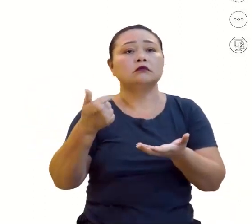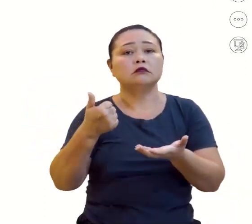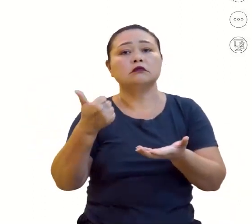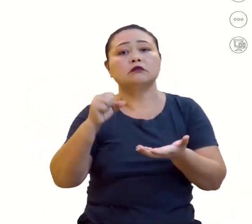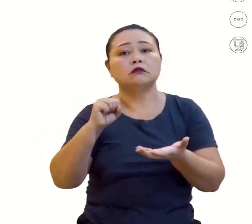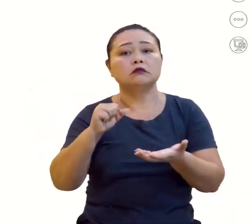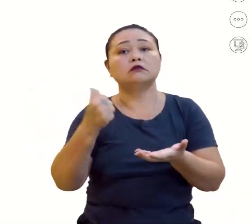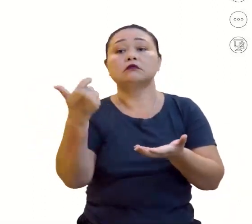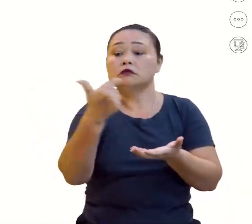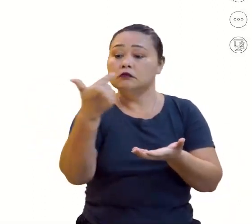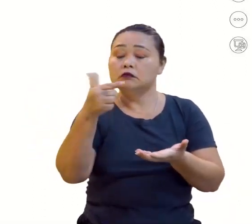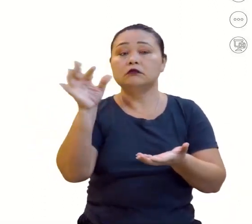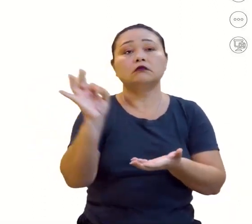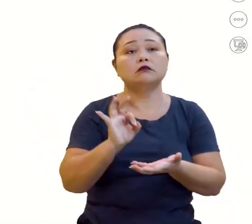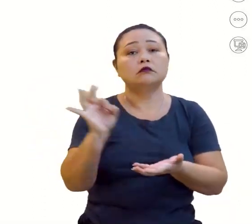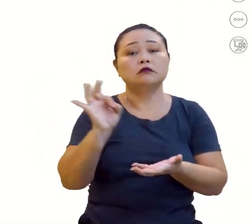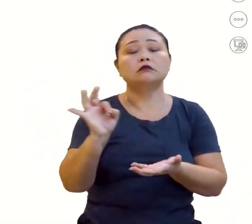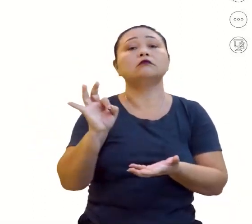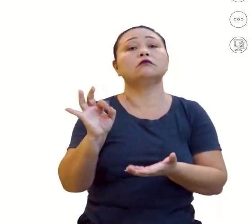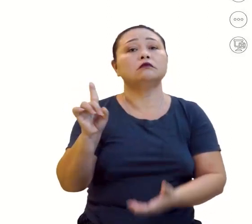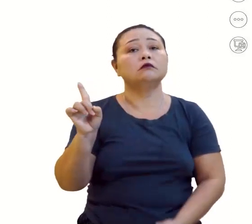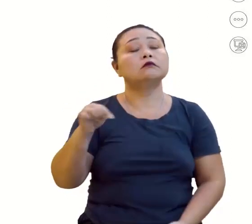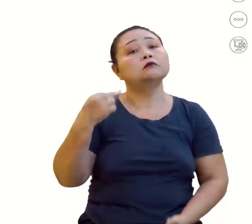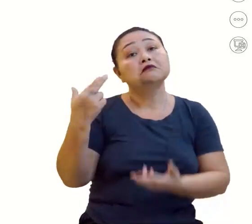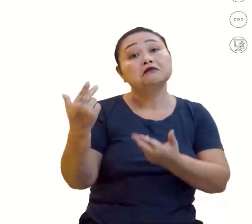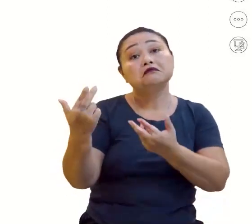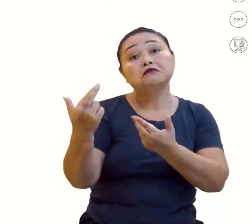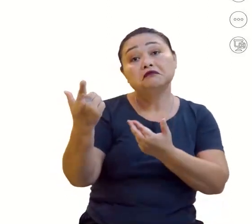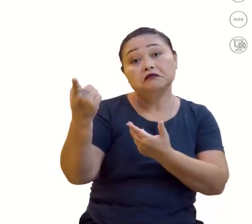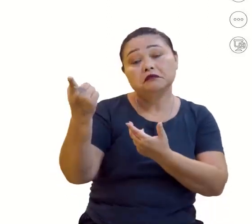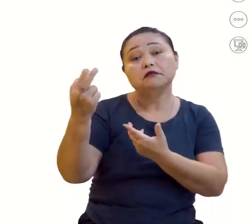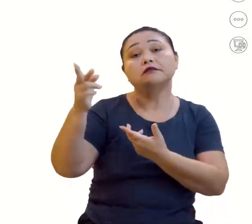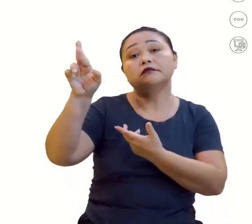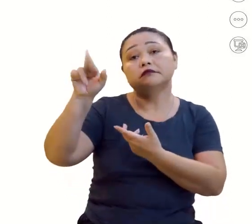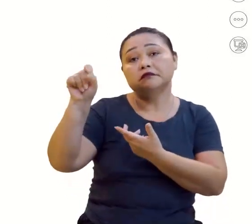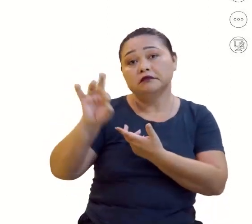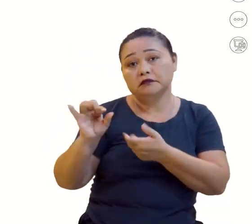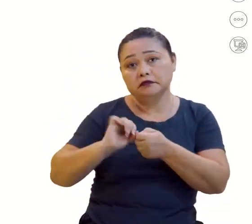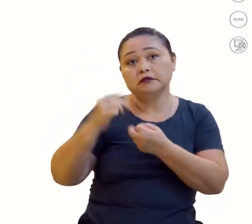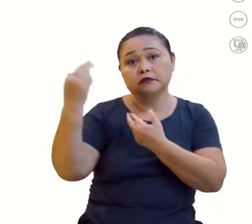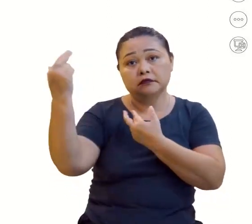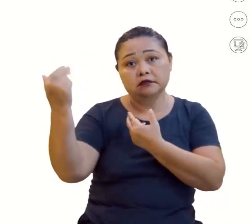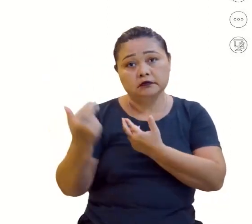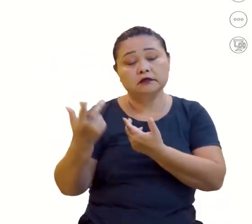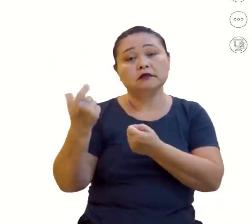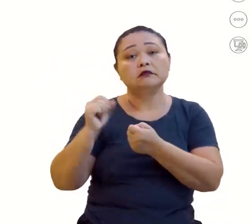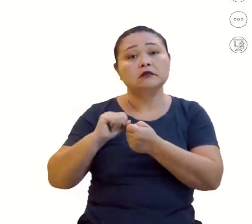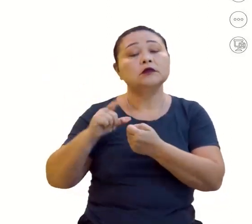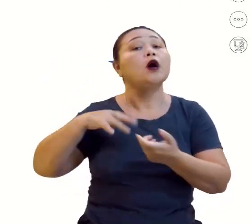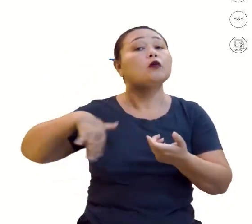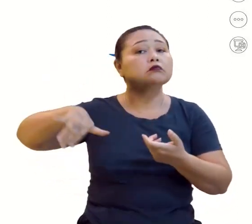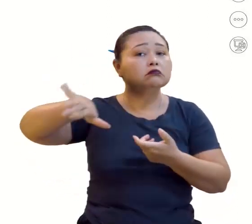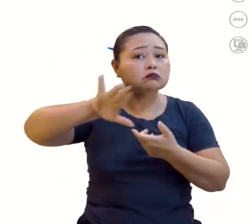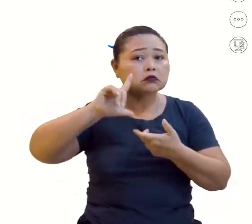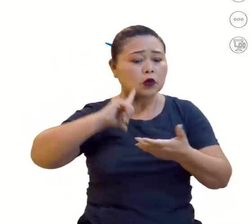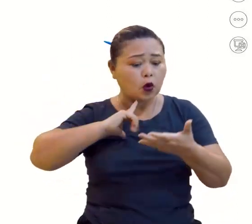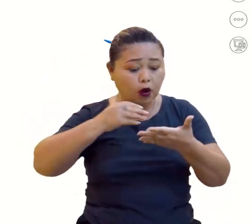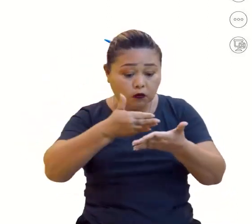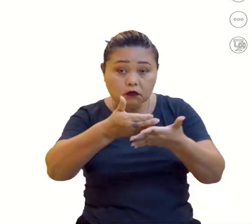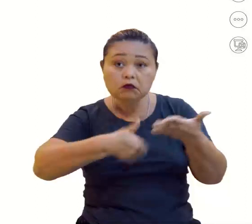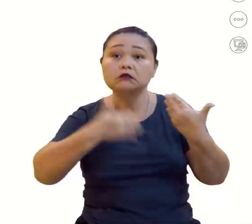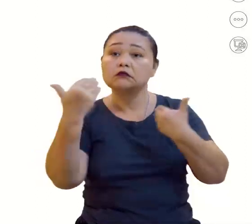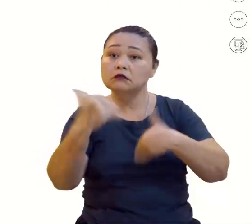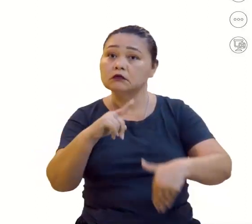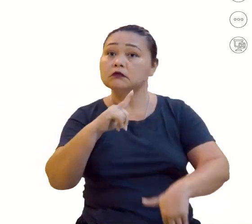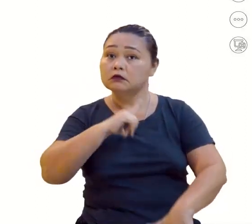18, 22% na geometria. Que é mais ou menos igual a razão e proporção. É o que ocupa boa parte da prova, né? Quase isso. 50%.